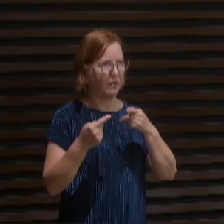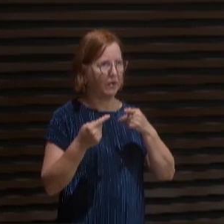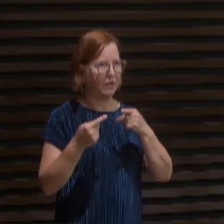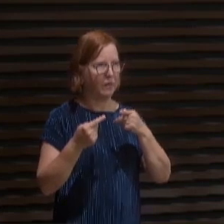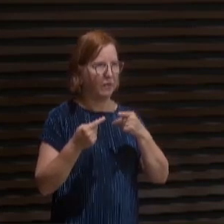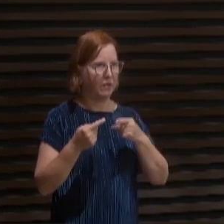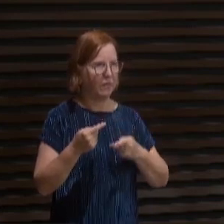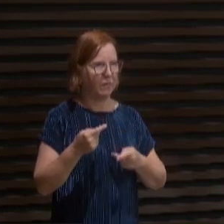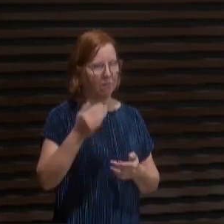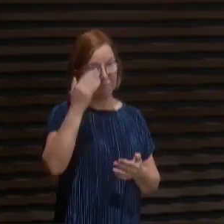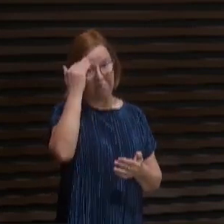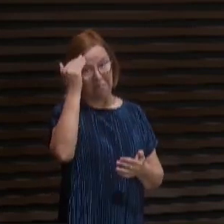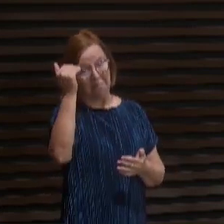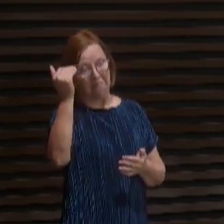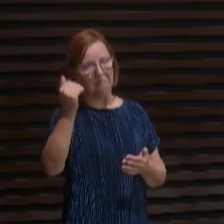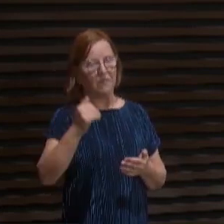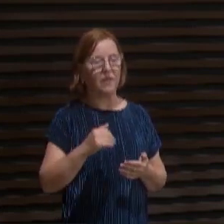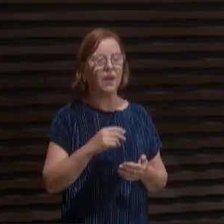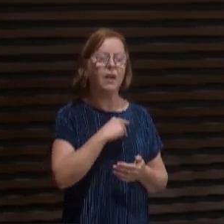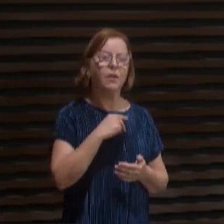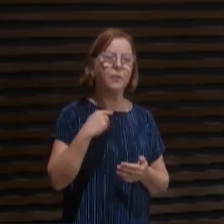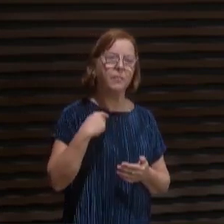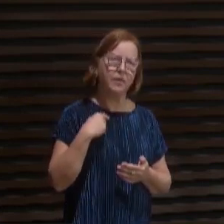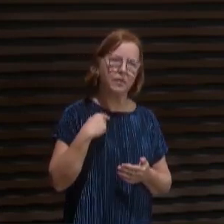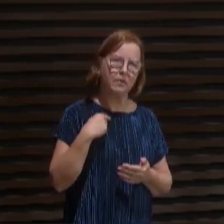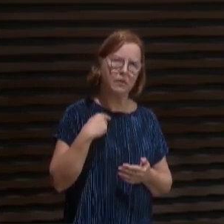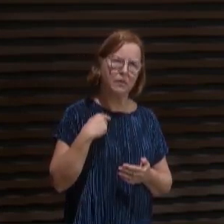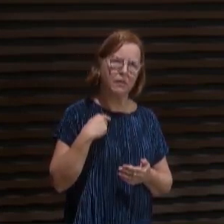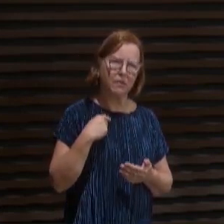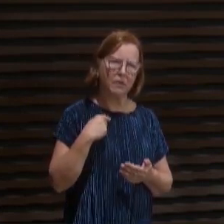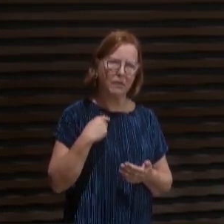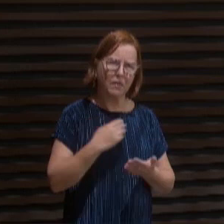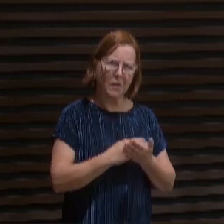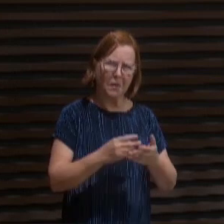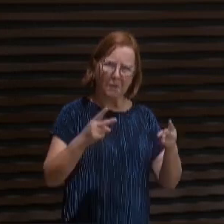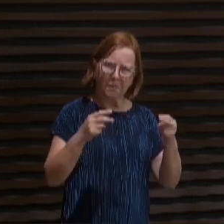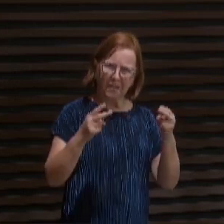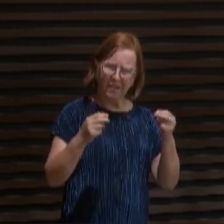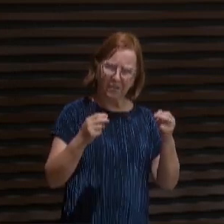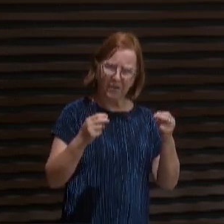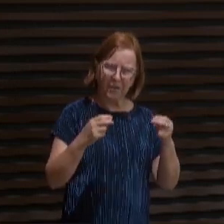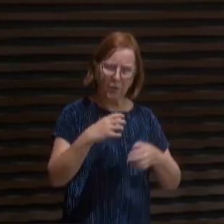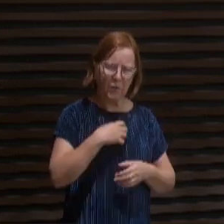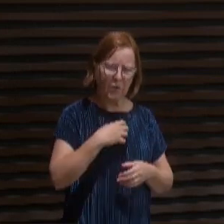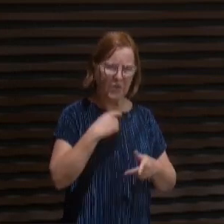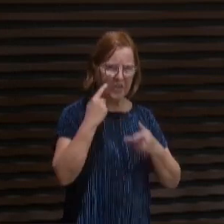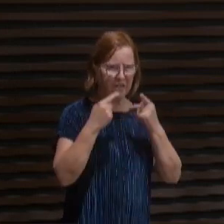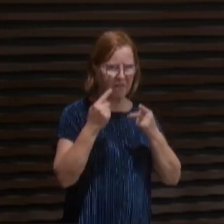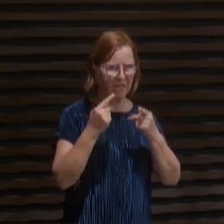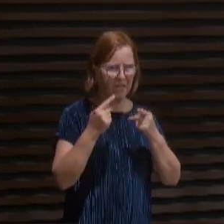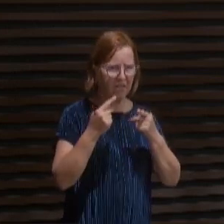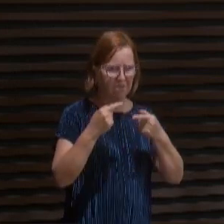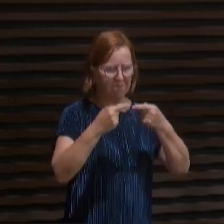êxito e de sucesso e tal. E o pastor da igreja começou a perceber que o sotaque não